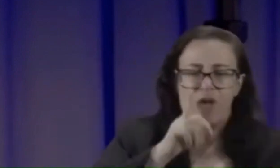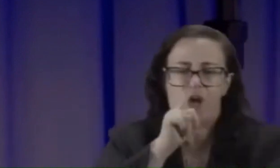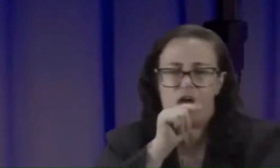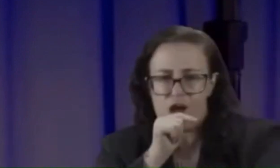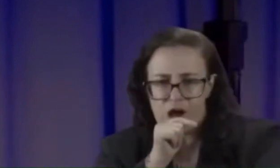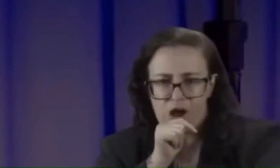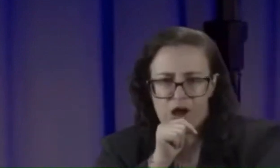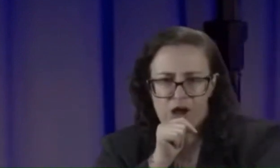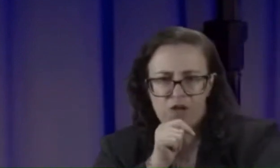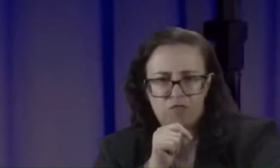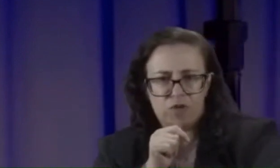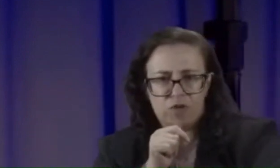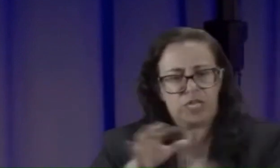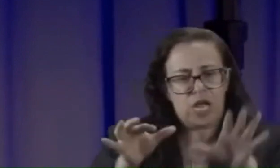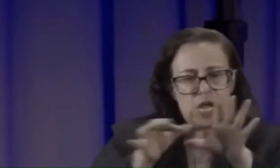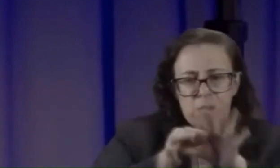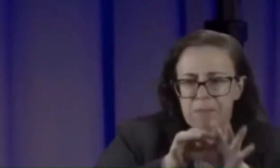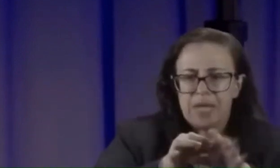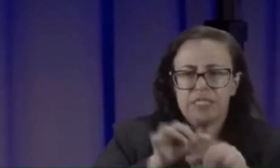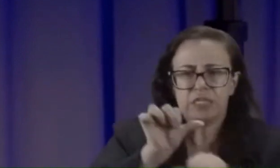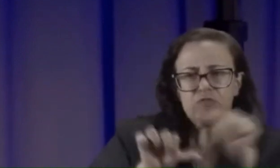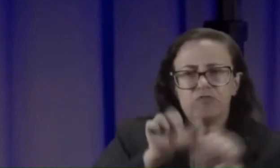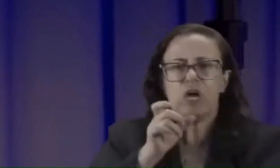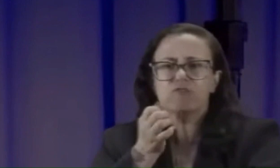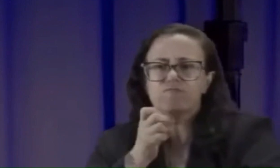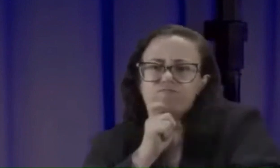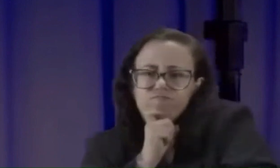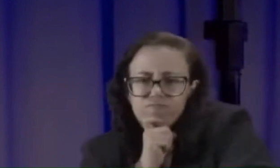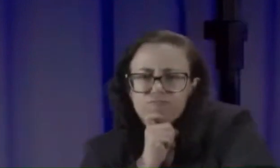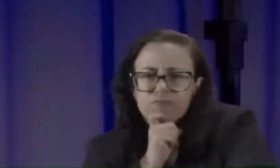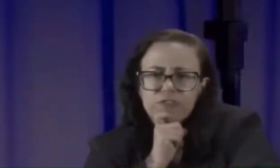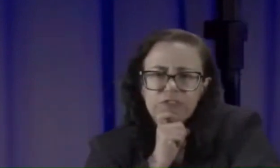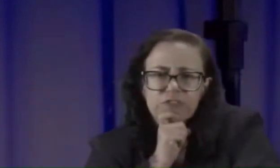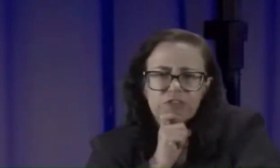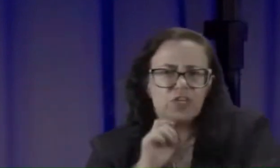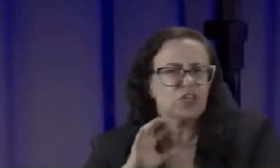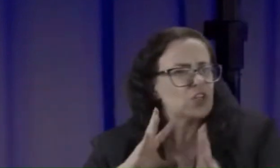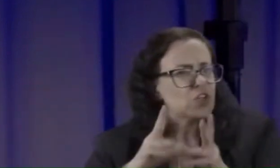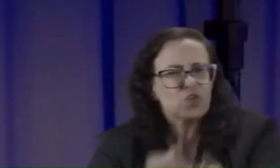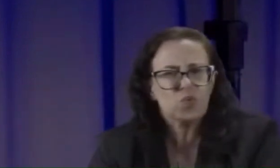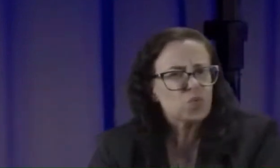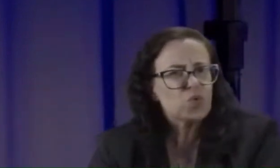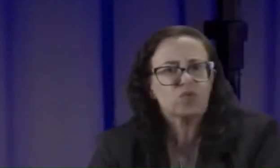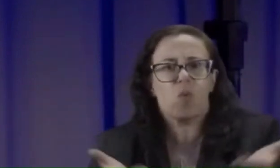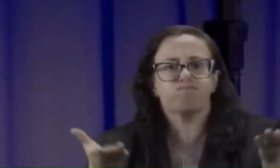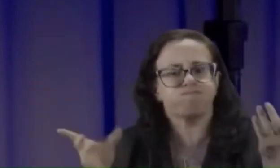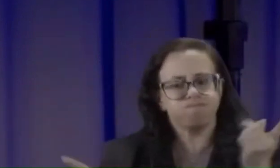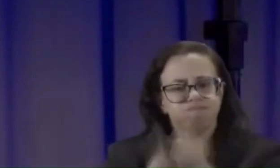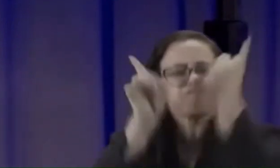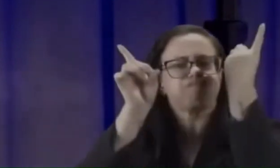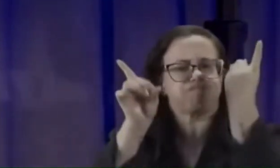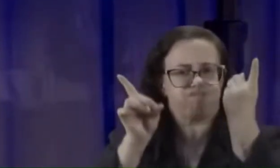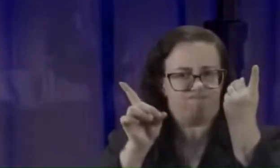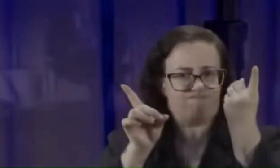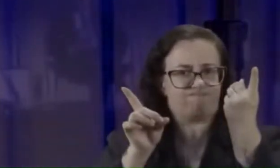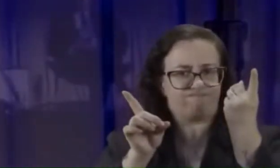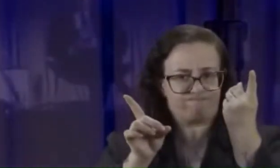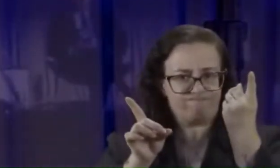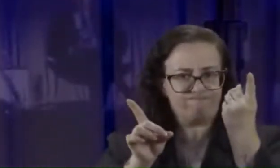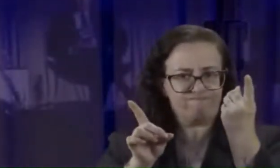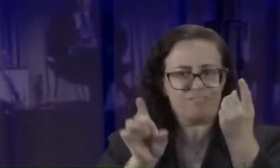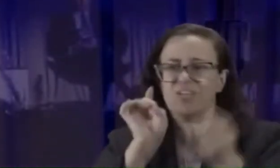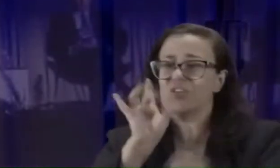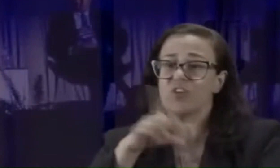matéria, do gelo. Tudo isso é um mistério, agora perfeitamente decifrado. Só existe